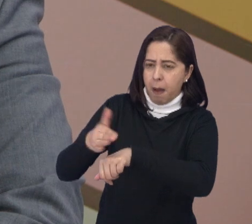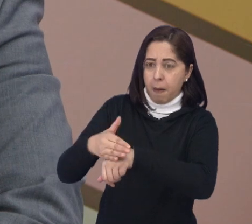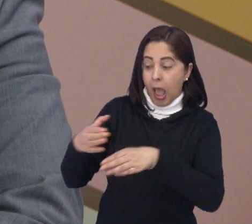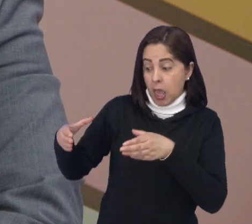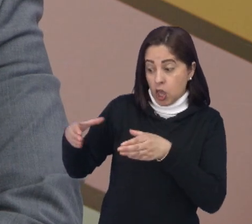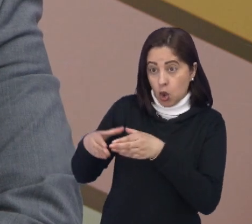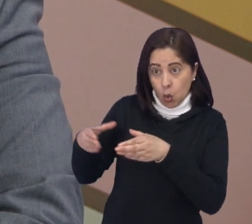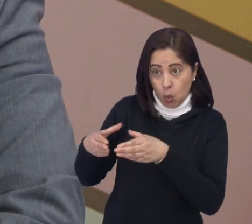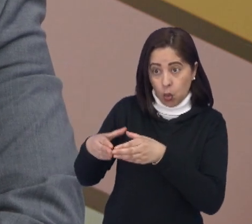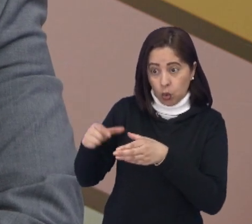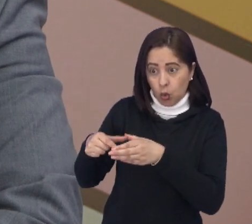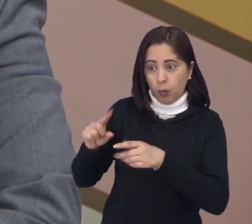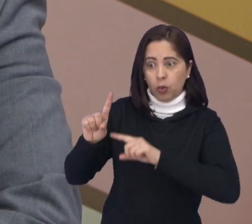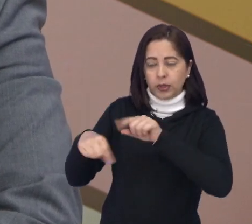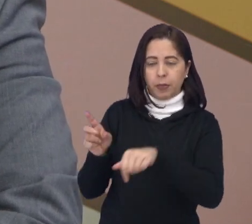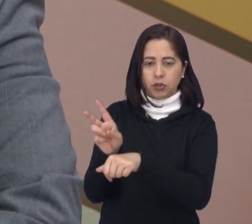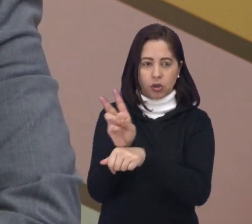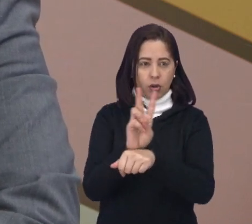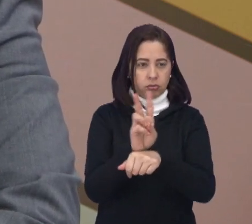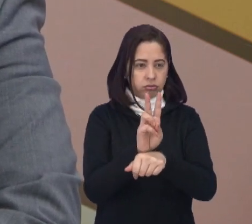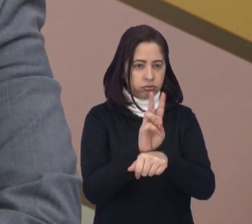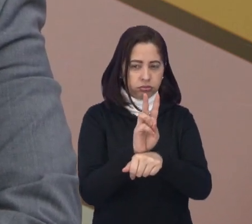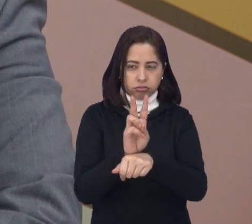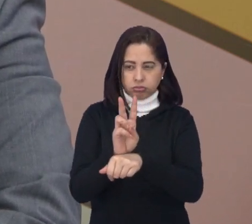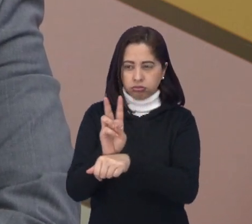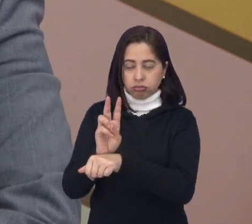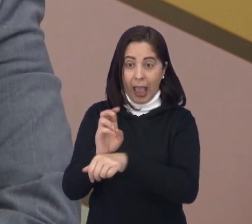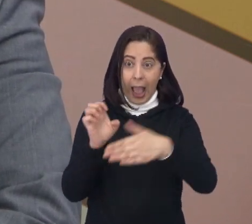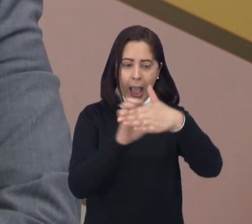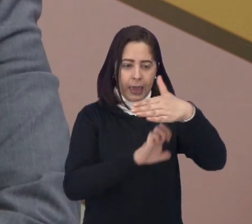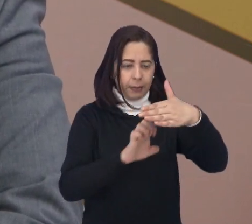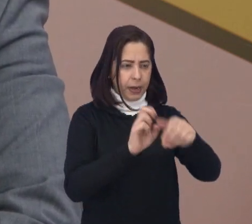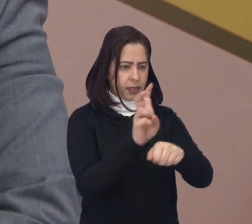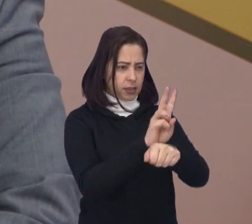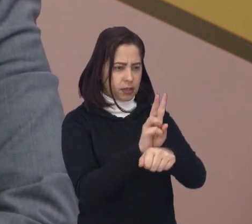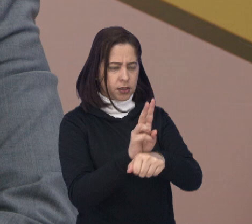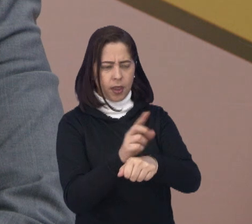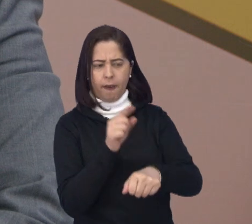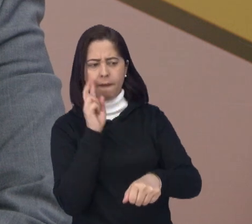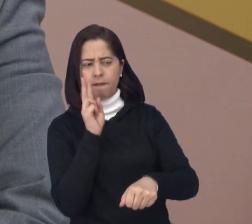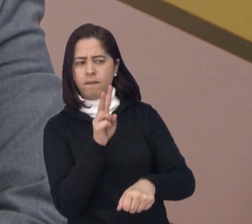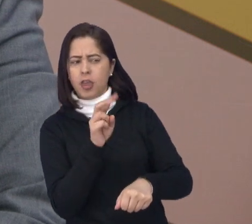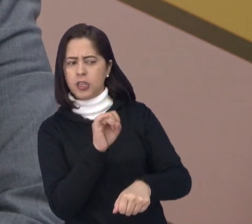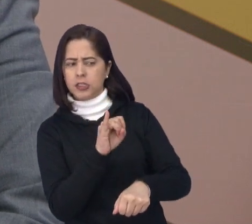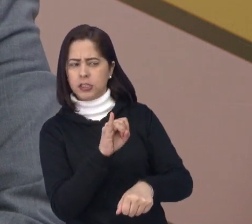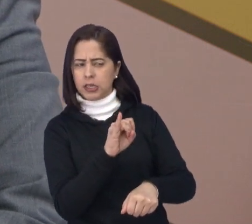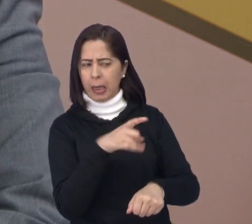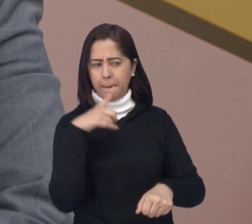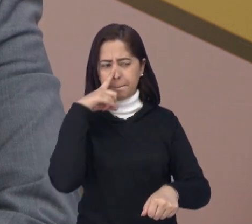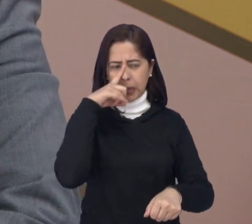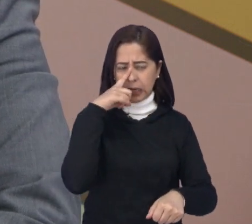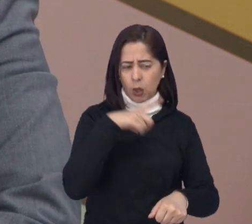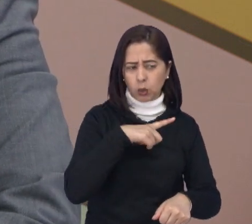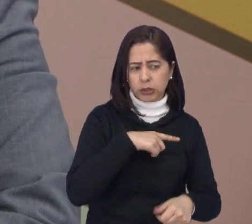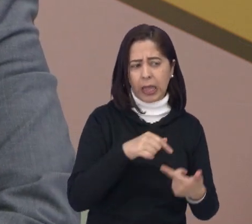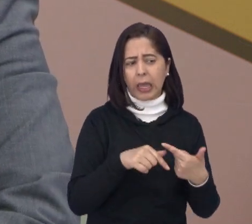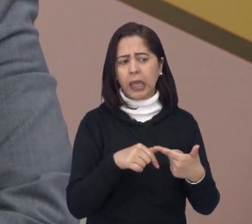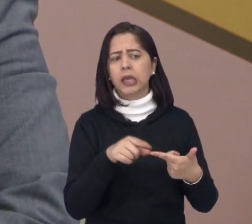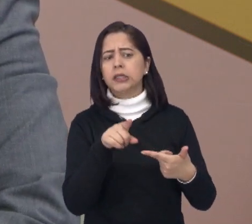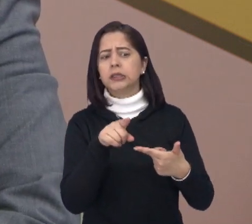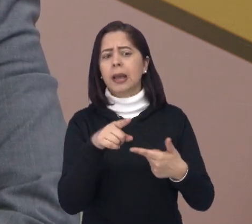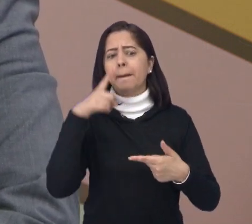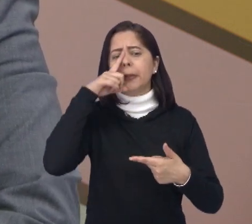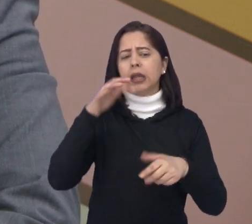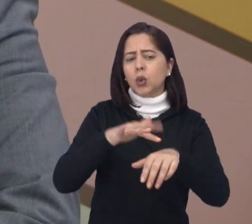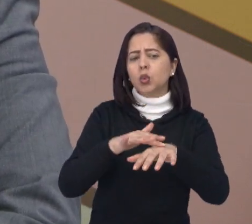ela passa a monitorar o ambiente de trabalho, tá? Para verificar de fato risco de acidente, risco de doença, alguma situação